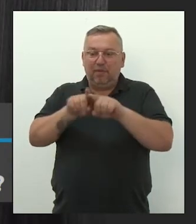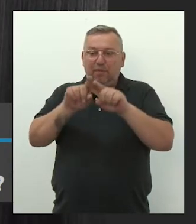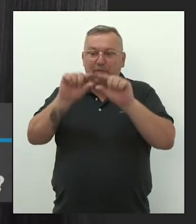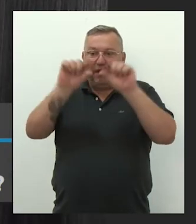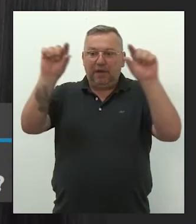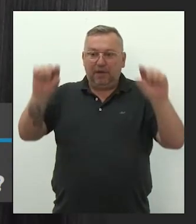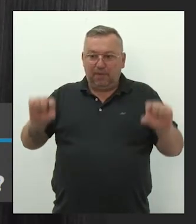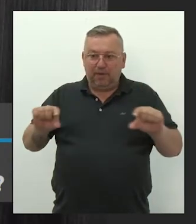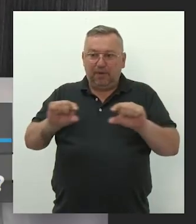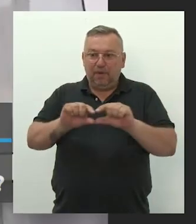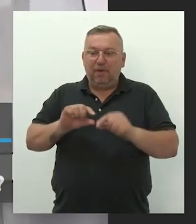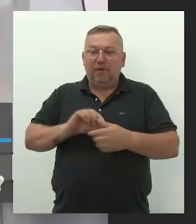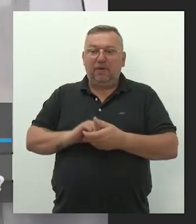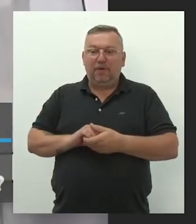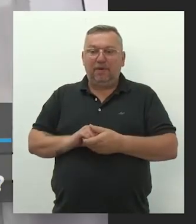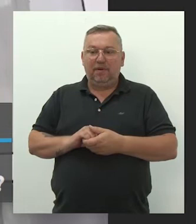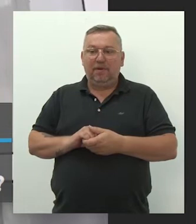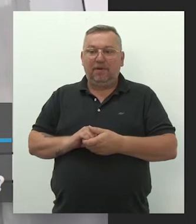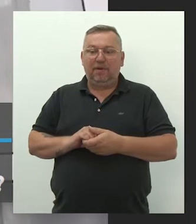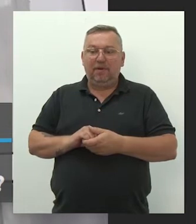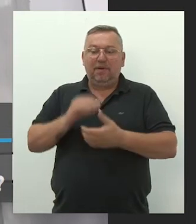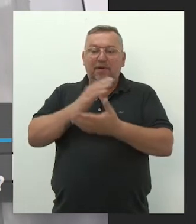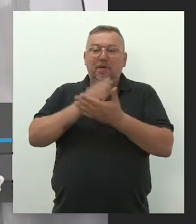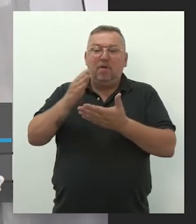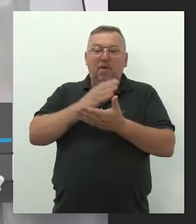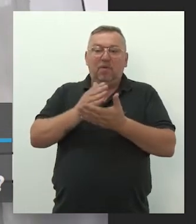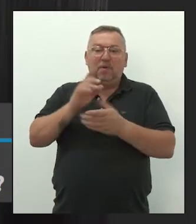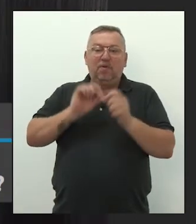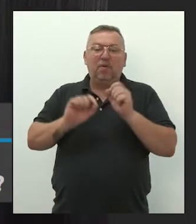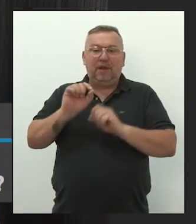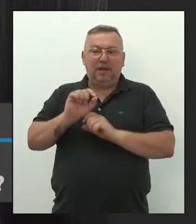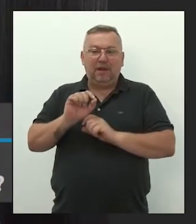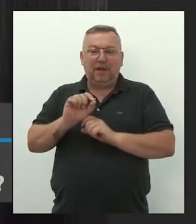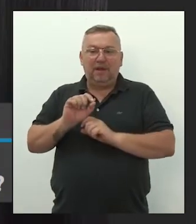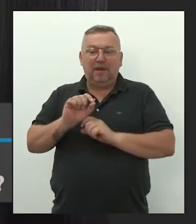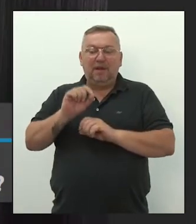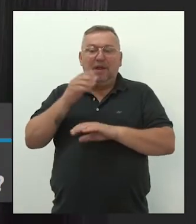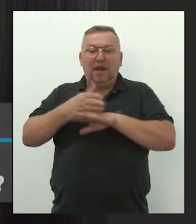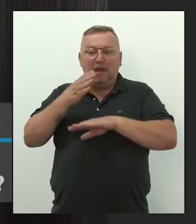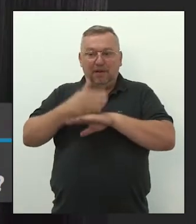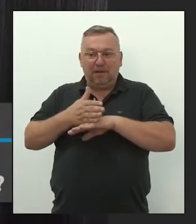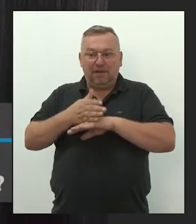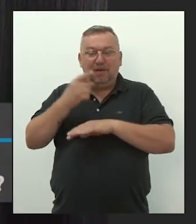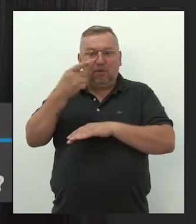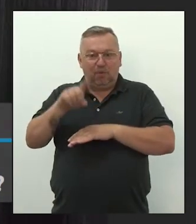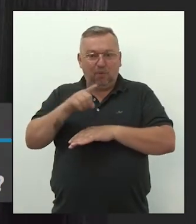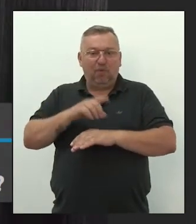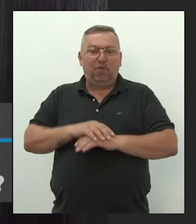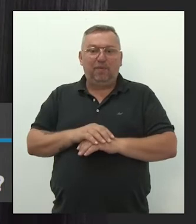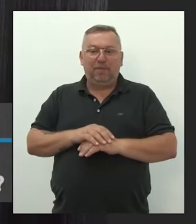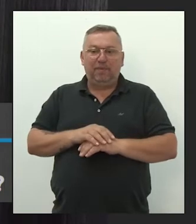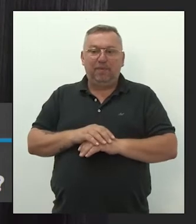perímetro, tá? Isso. E aí, agora começou a entrar as atividades do último slide, do